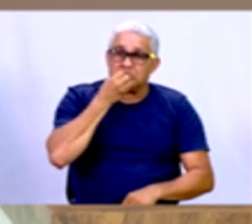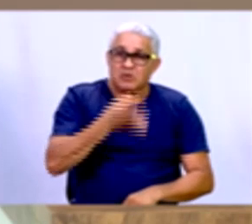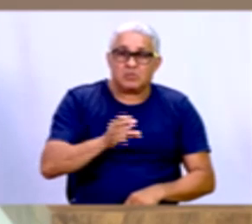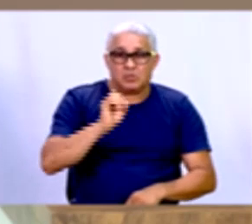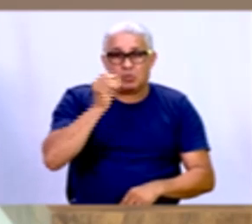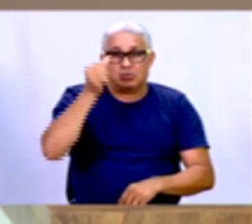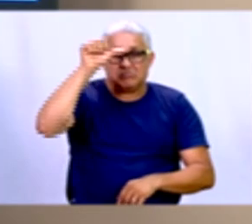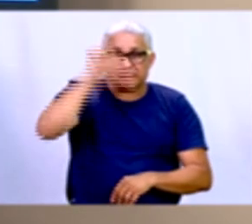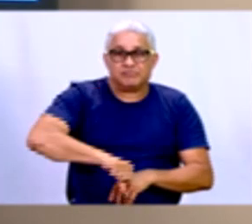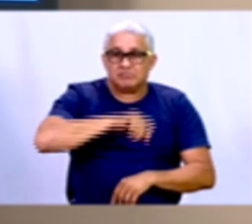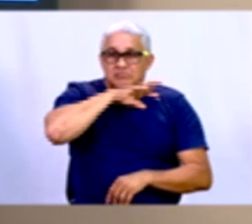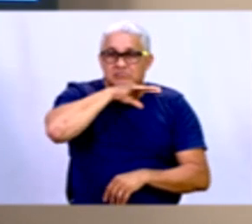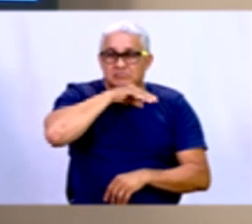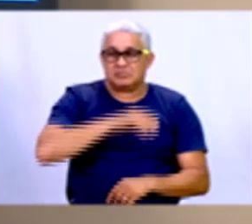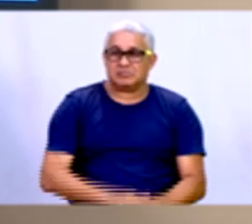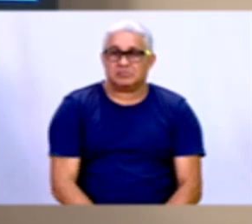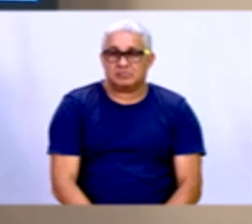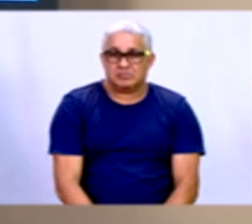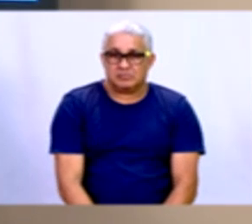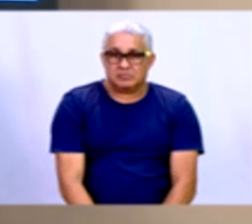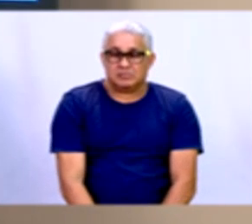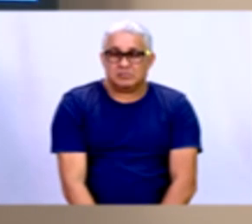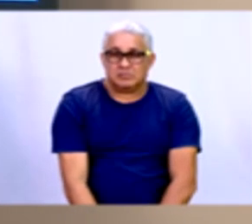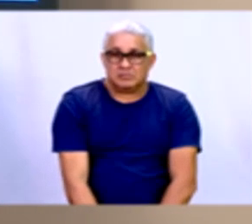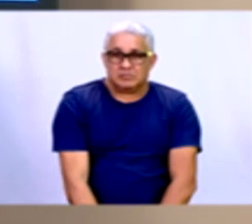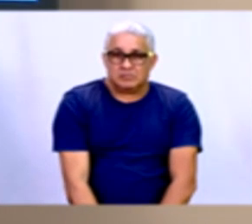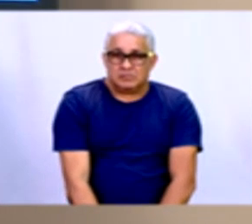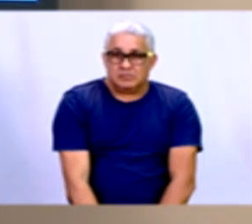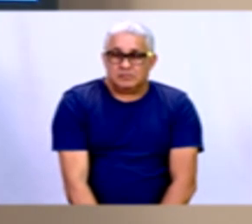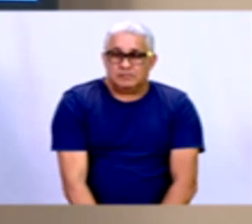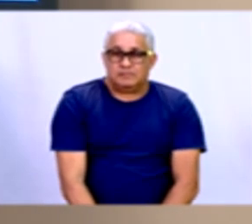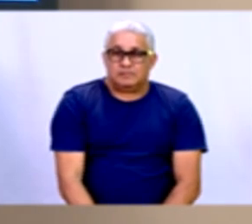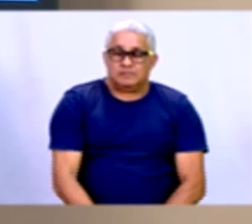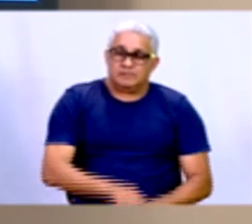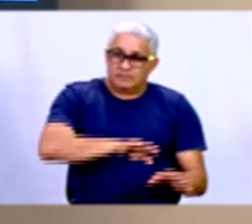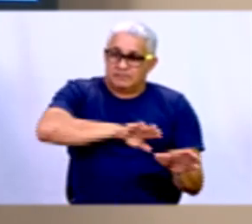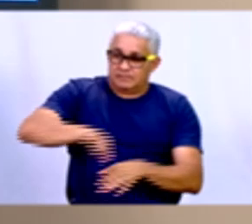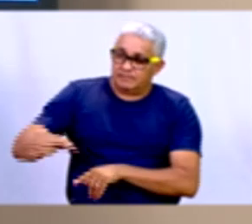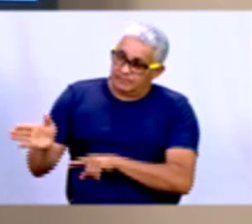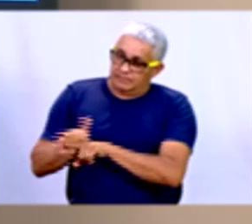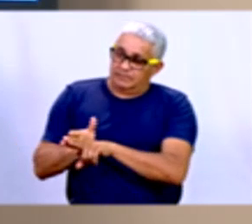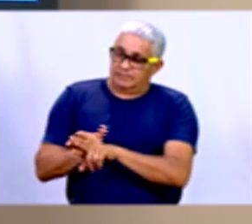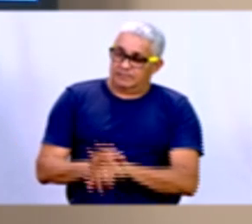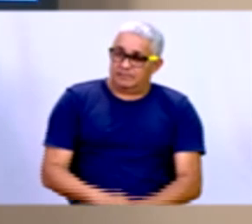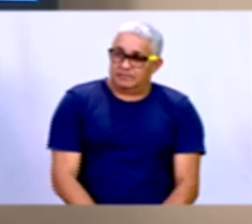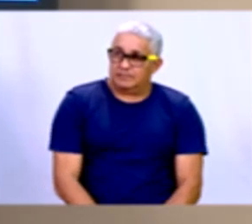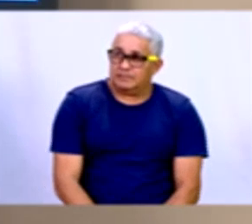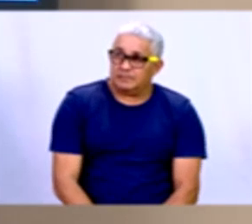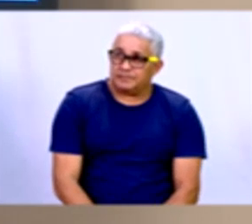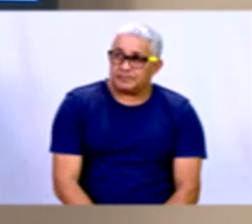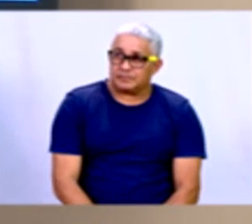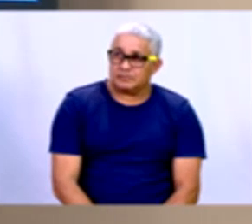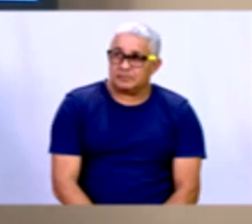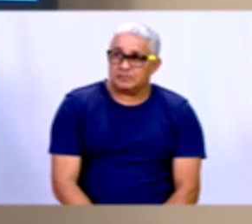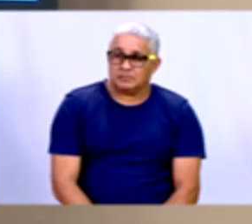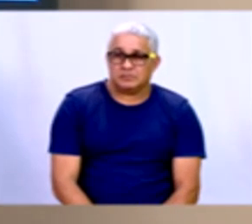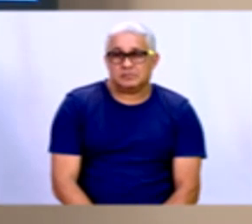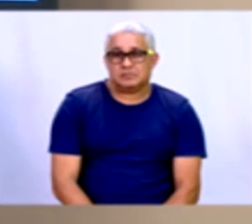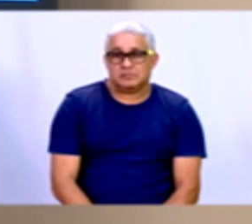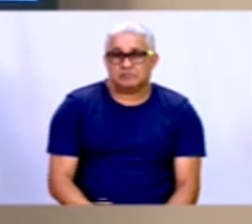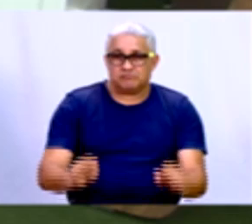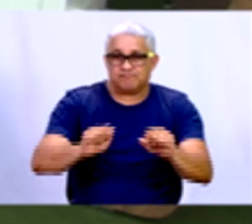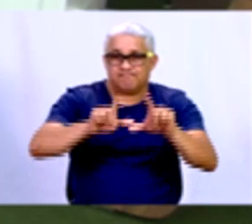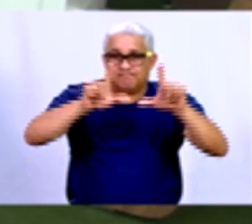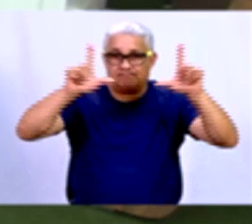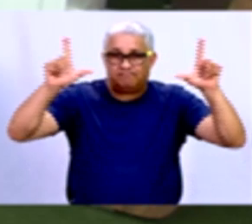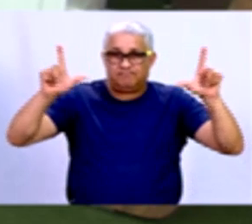ou não. Basicamente é isso. Professor, e com relação a gente destacar as